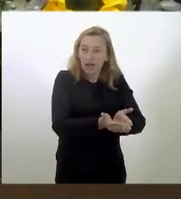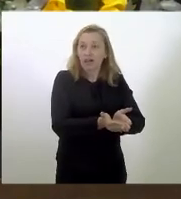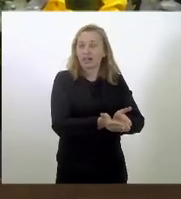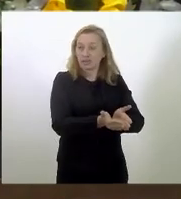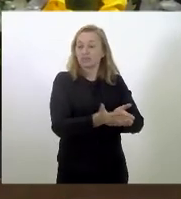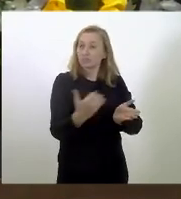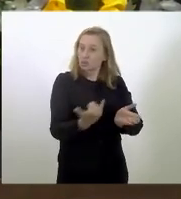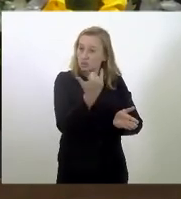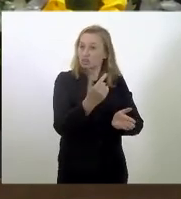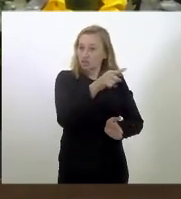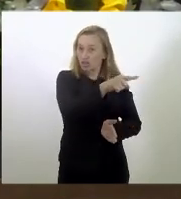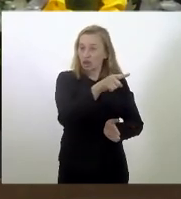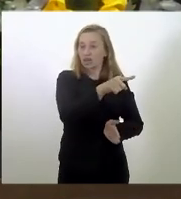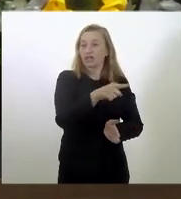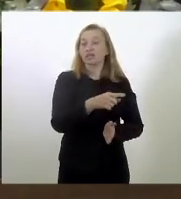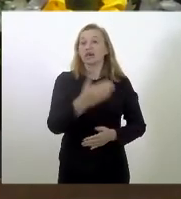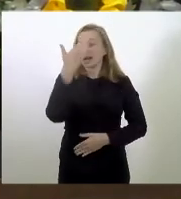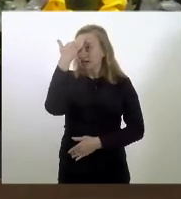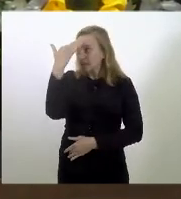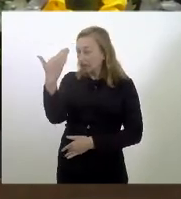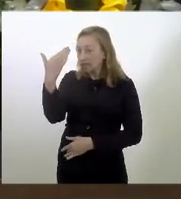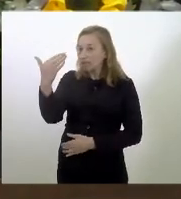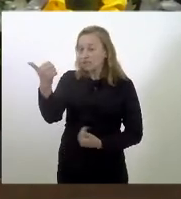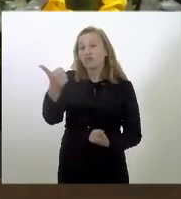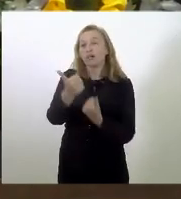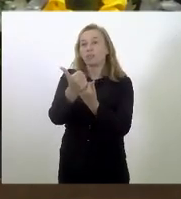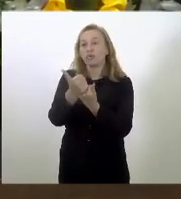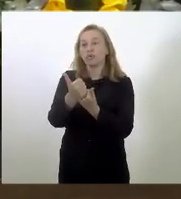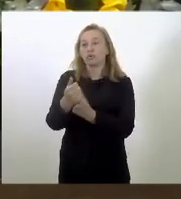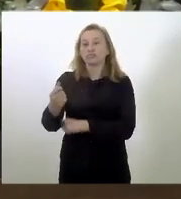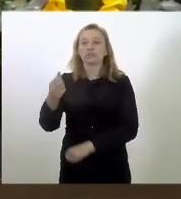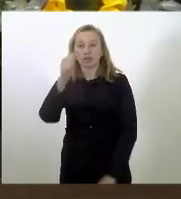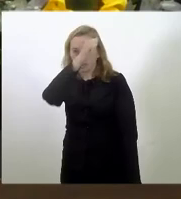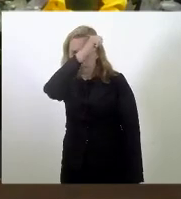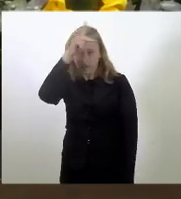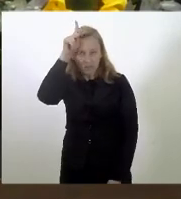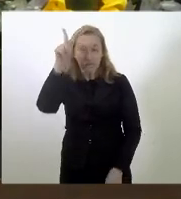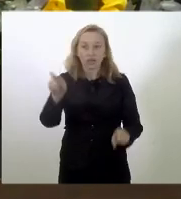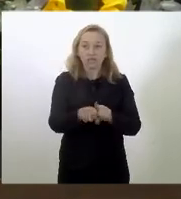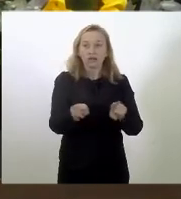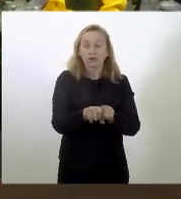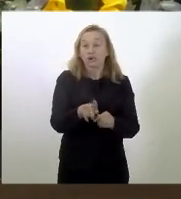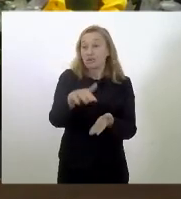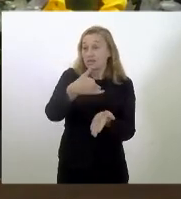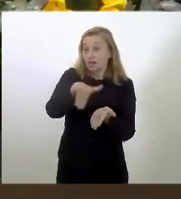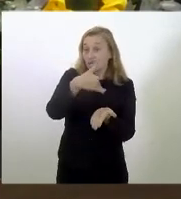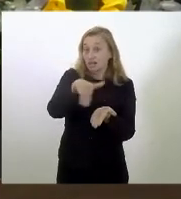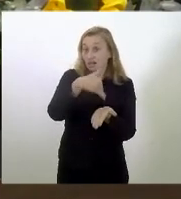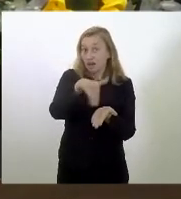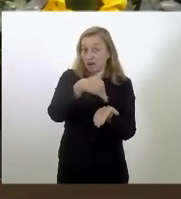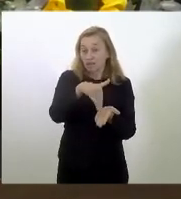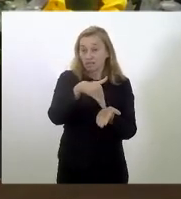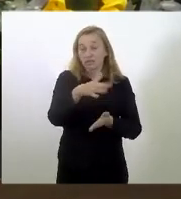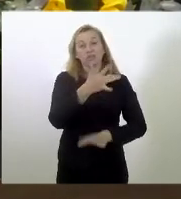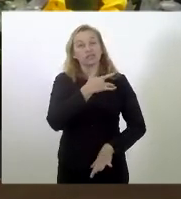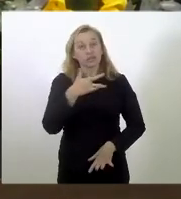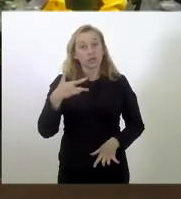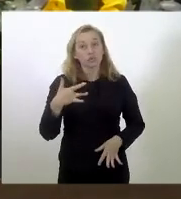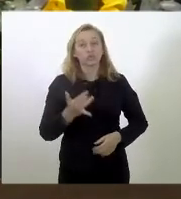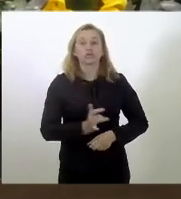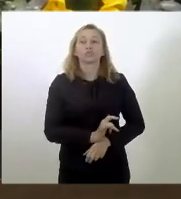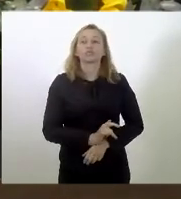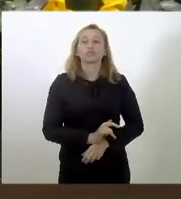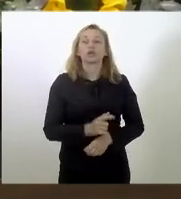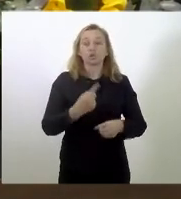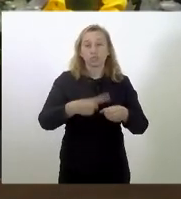flutuante, e agradecer a parceria aí da Prefeitura e do Secretário de Saúde